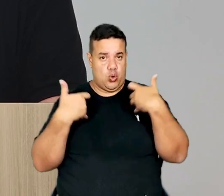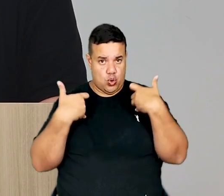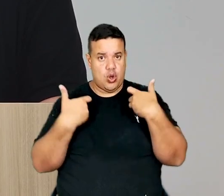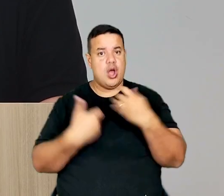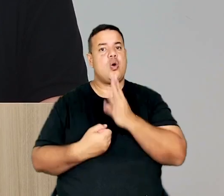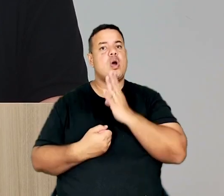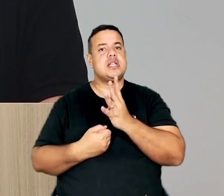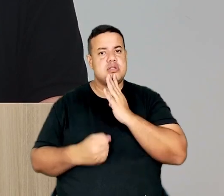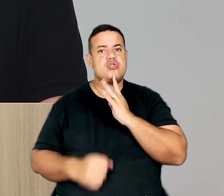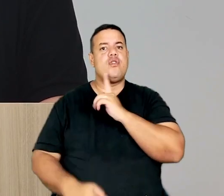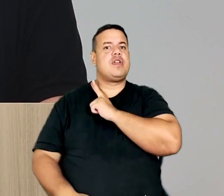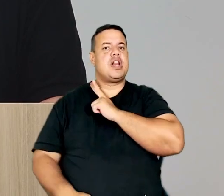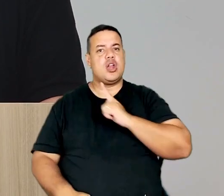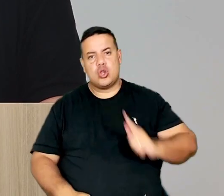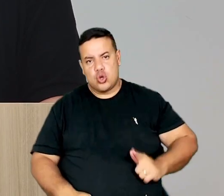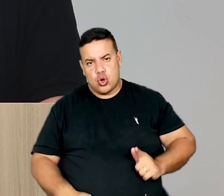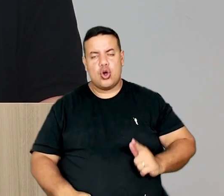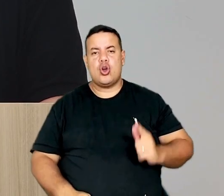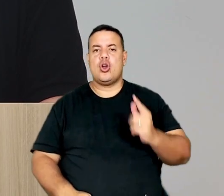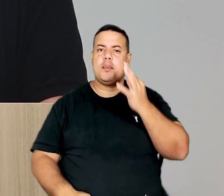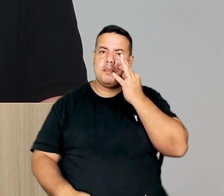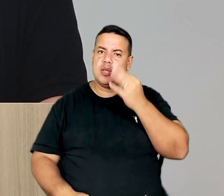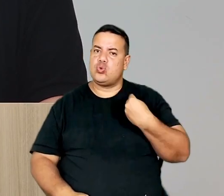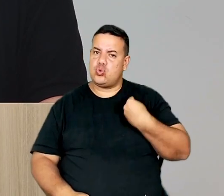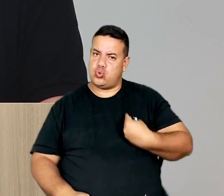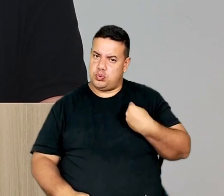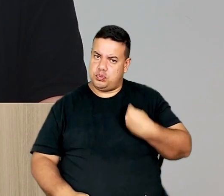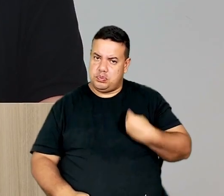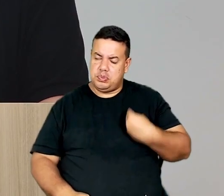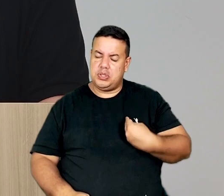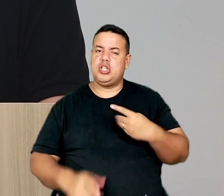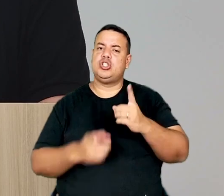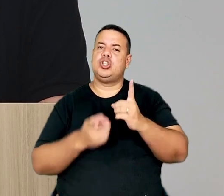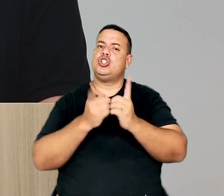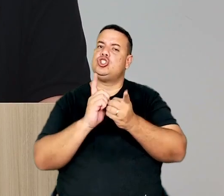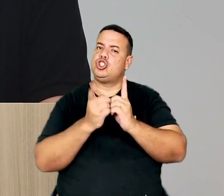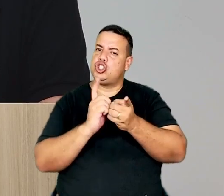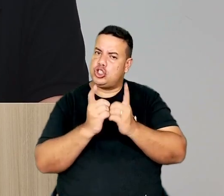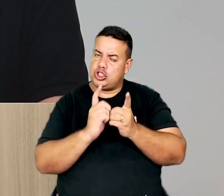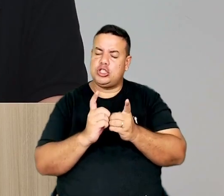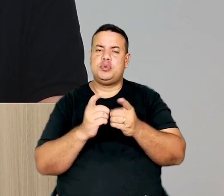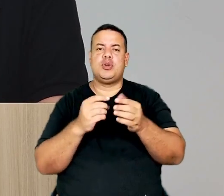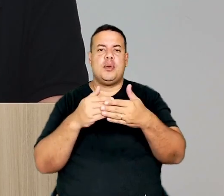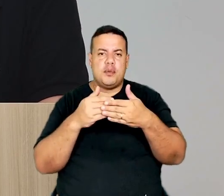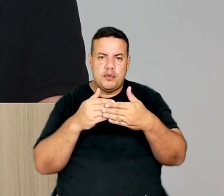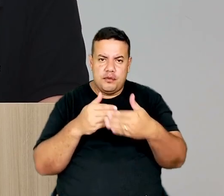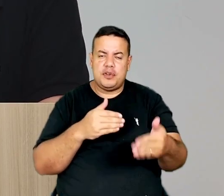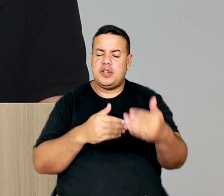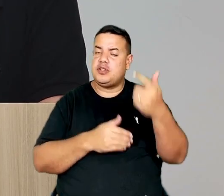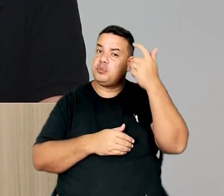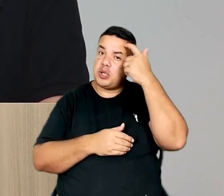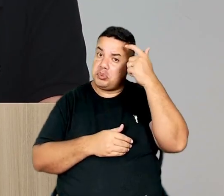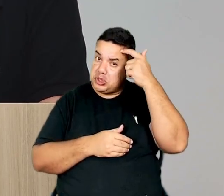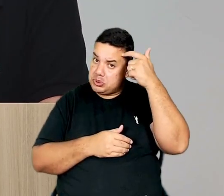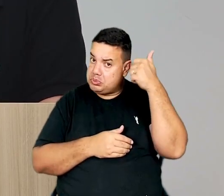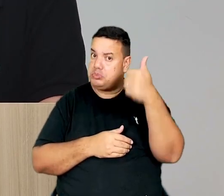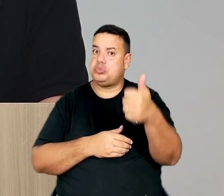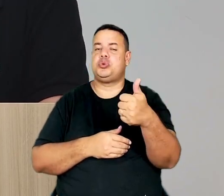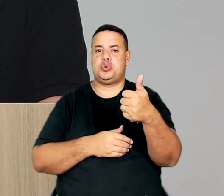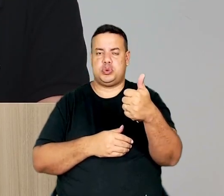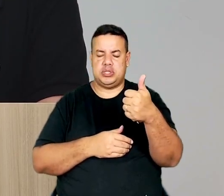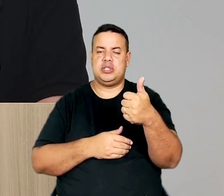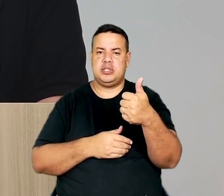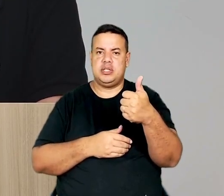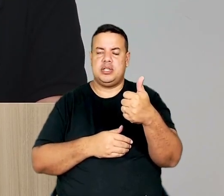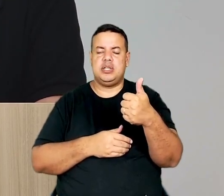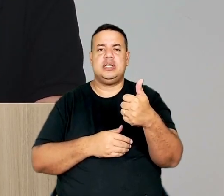pessoalmente, conversei com ele, um cara dinâmico, um cara para frente, um cara que tem uma cabeça extraordinária, né? E aí, trazer